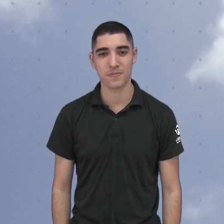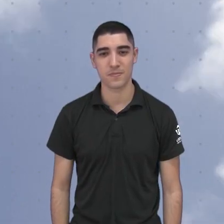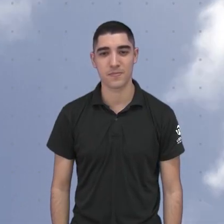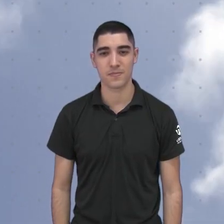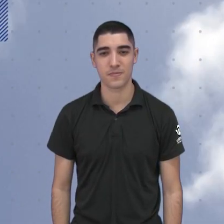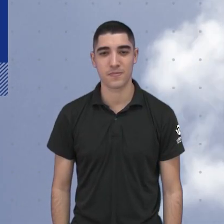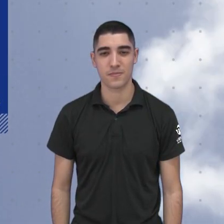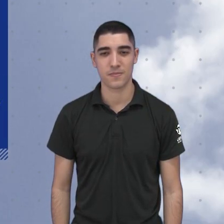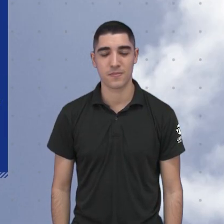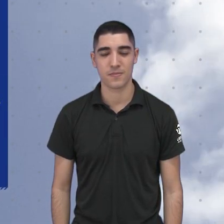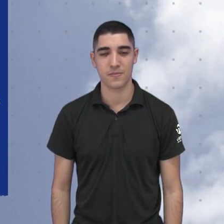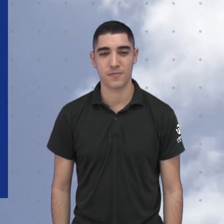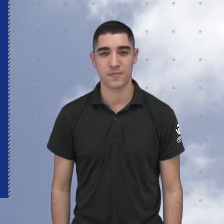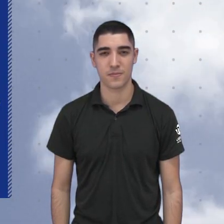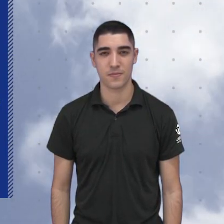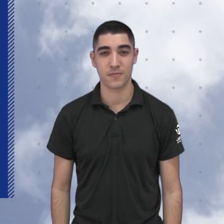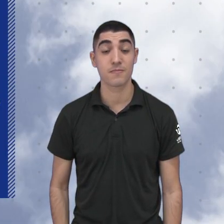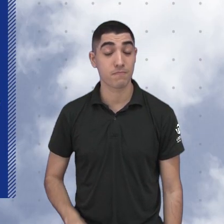tempo.